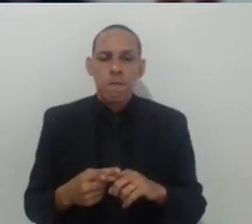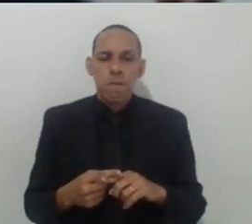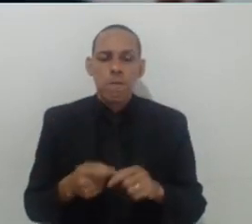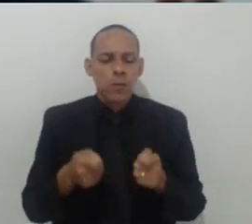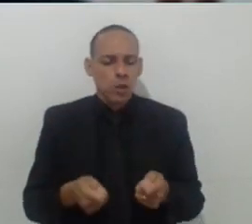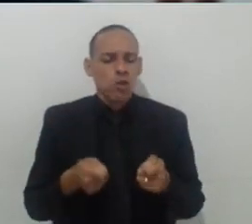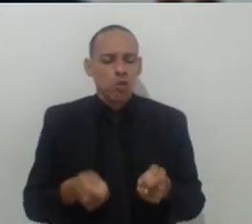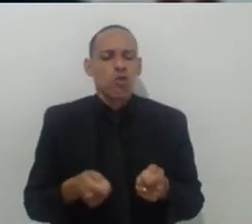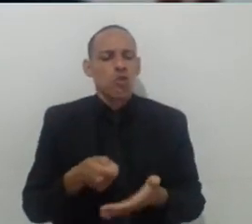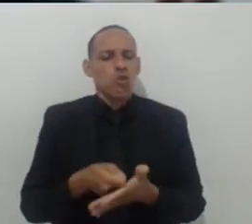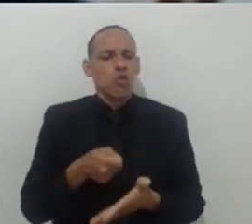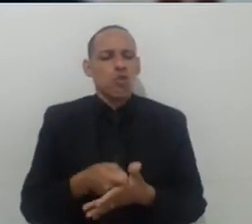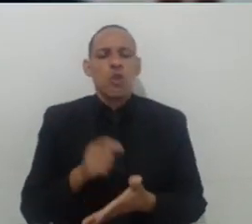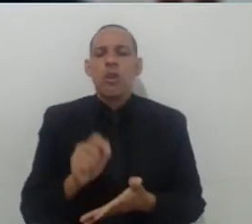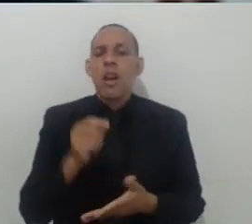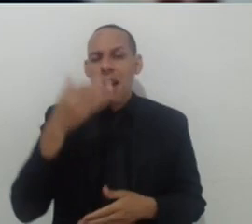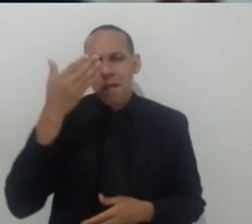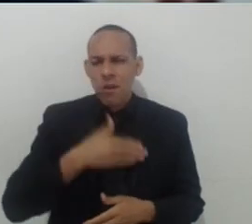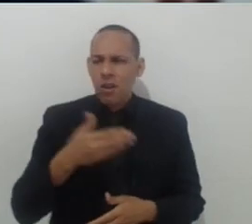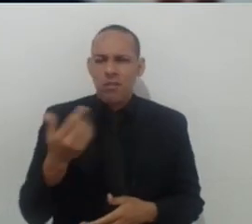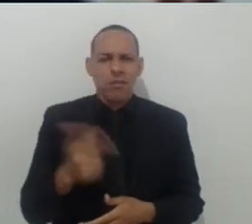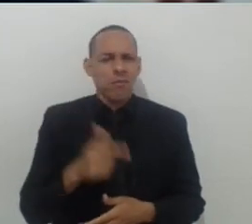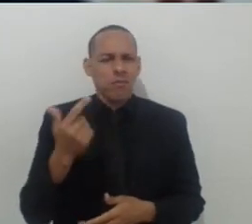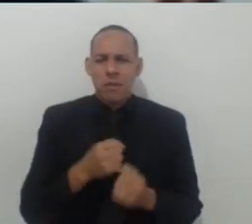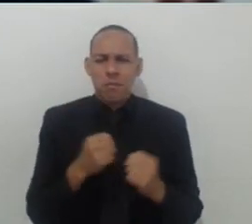prova impossível,